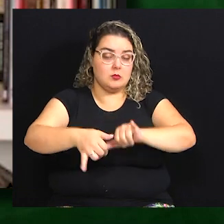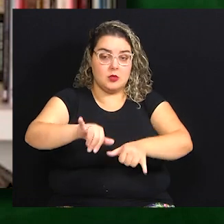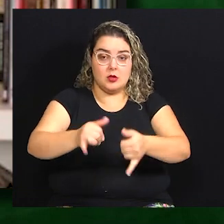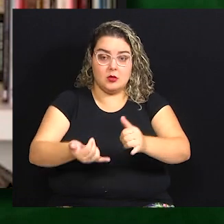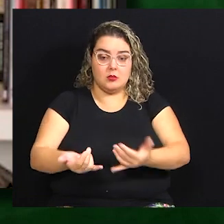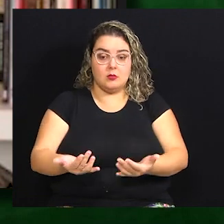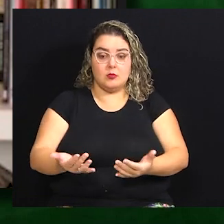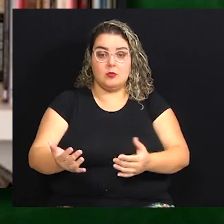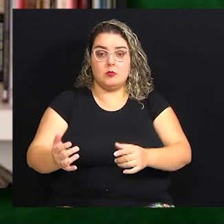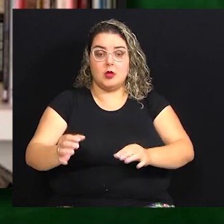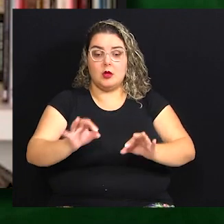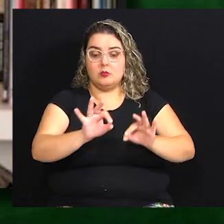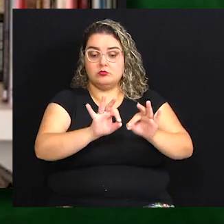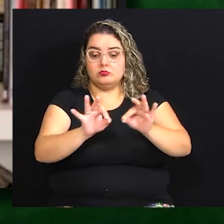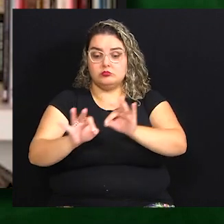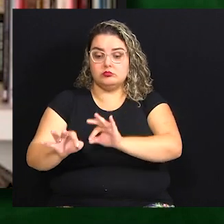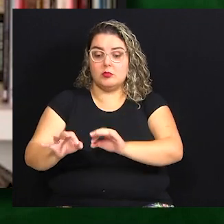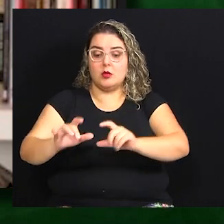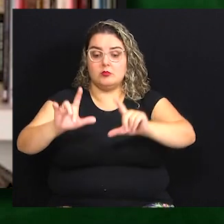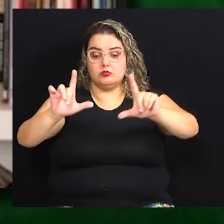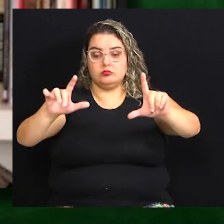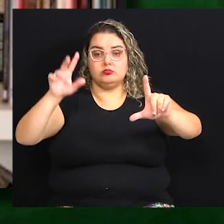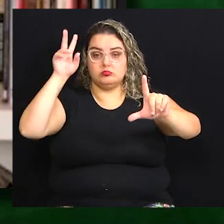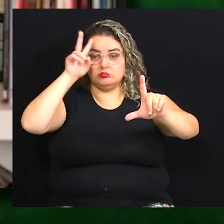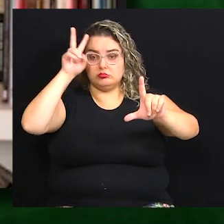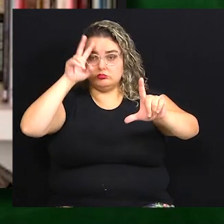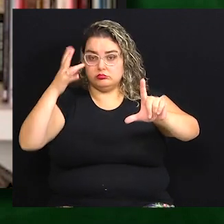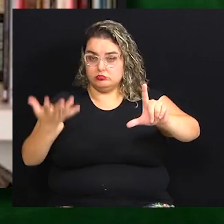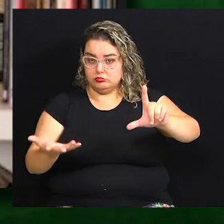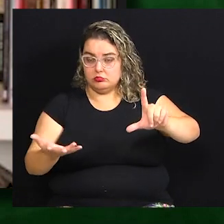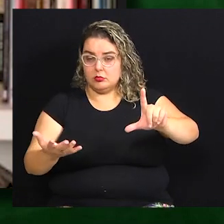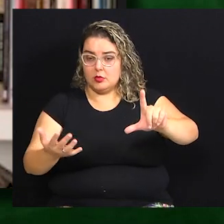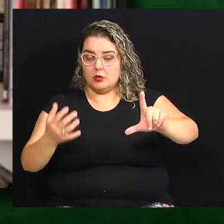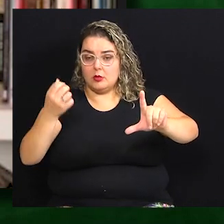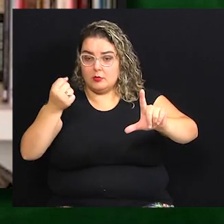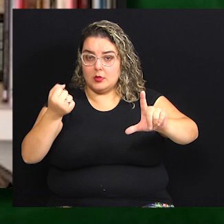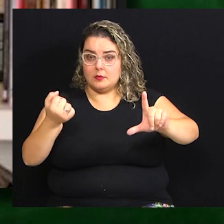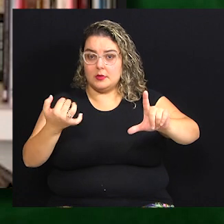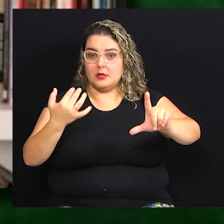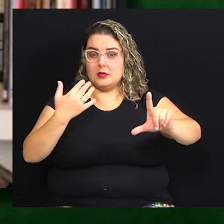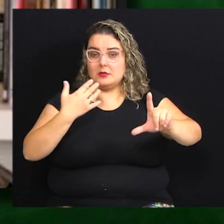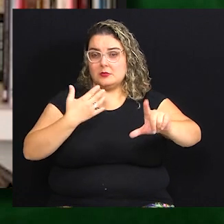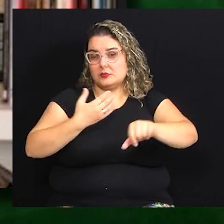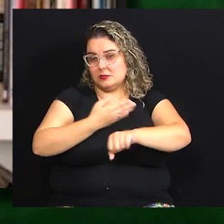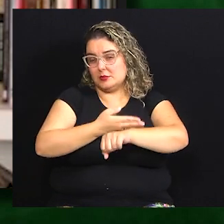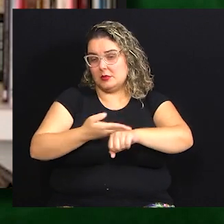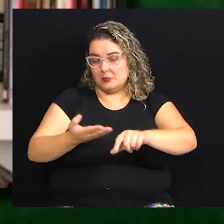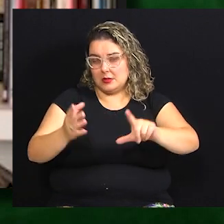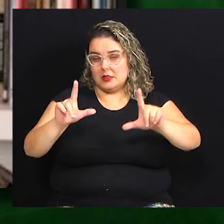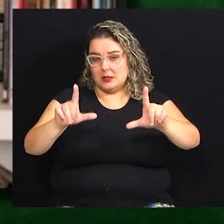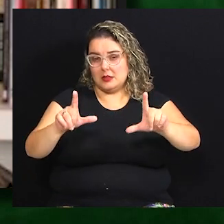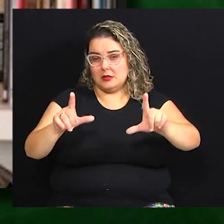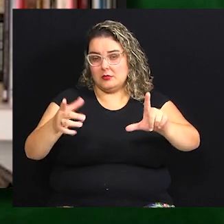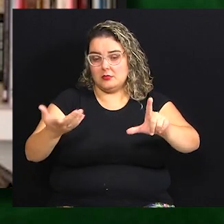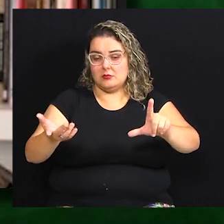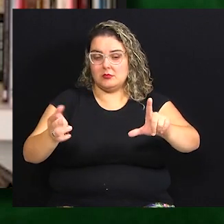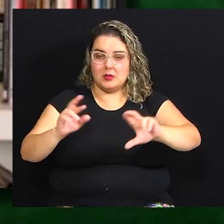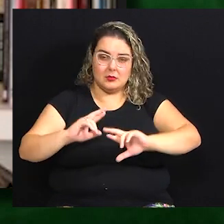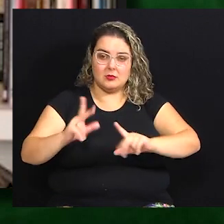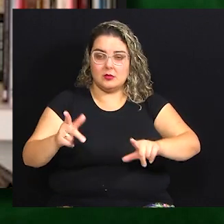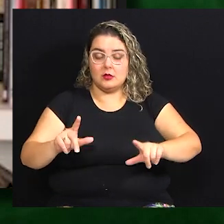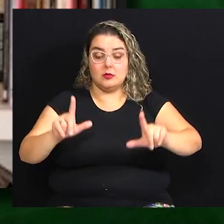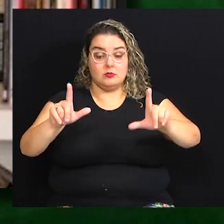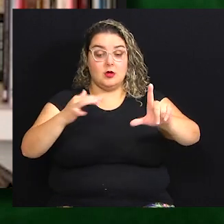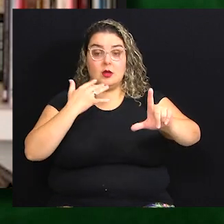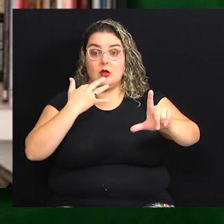ou um quadro histórico. Quando você analisa em preto e branco, tem uma qualidade. Quando você analisa colorido,